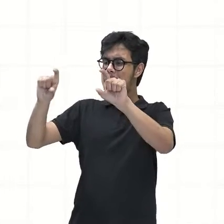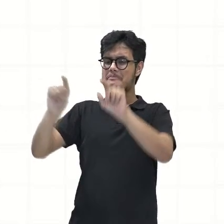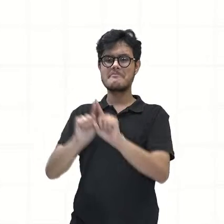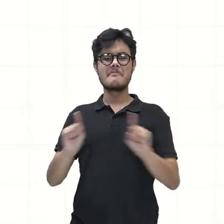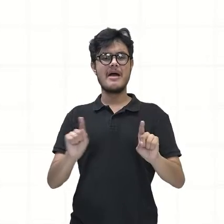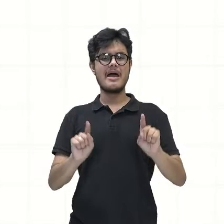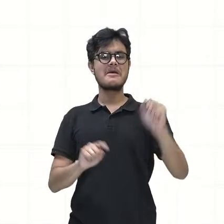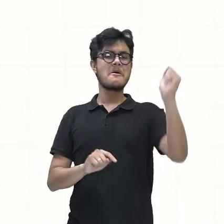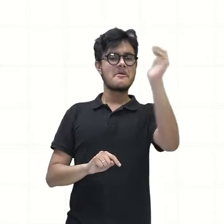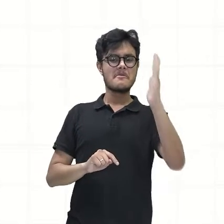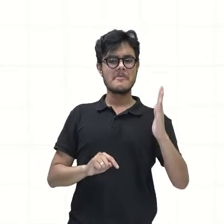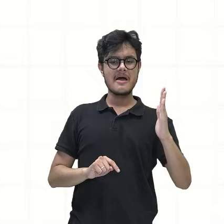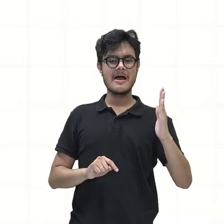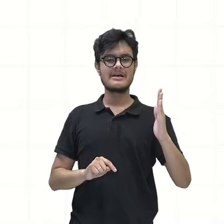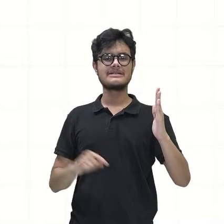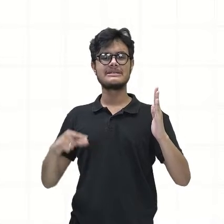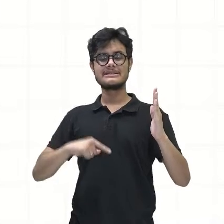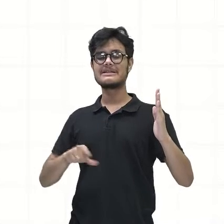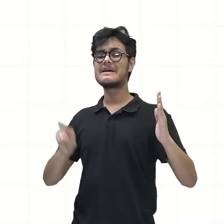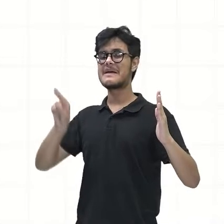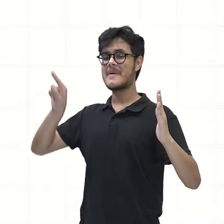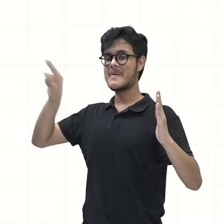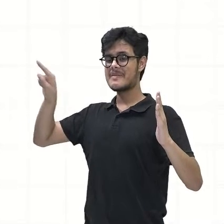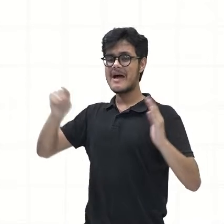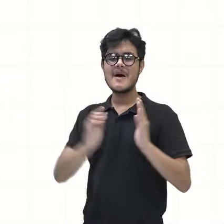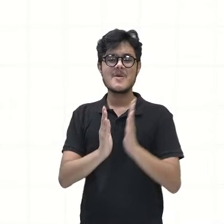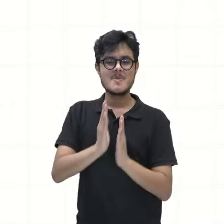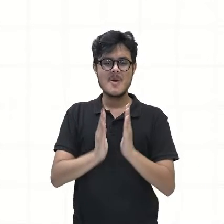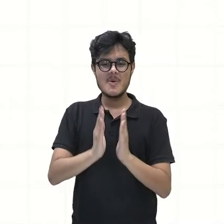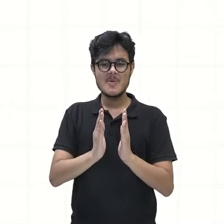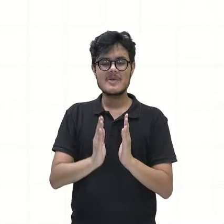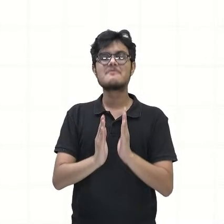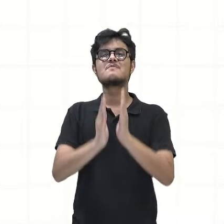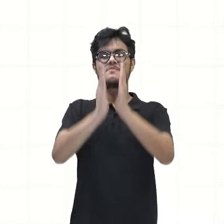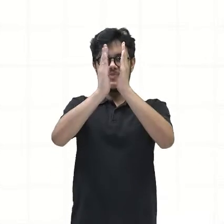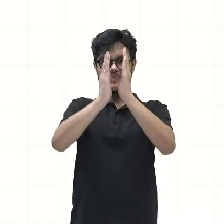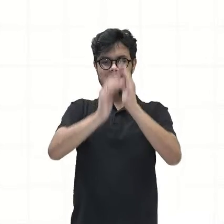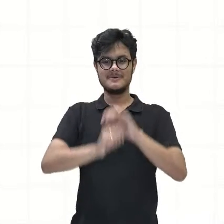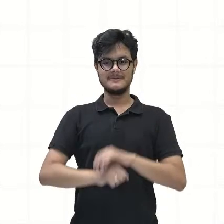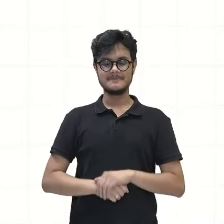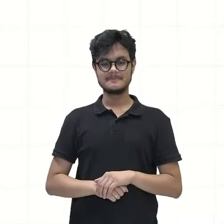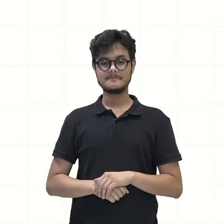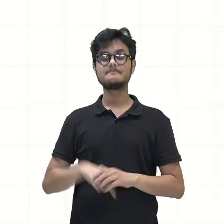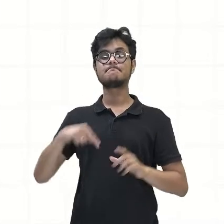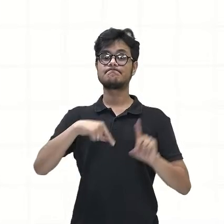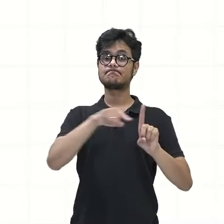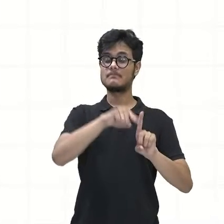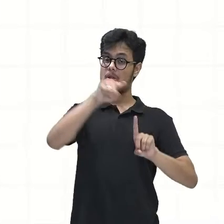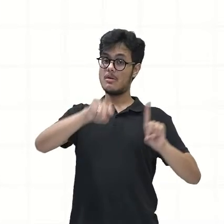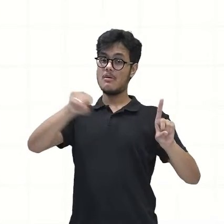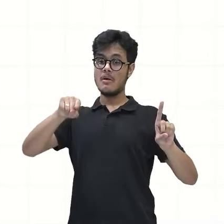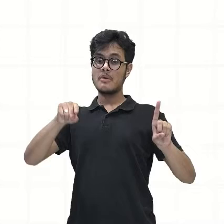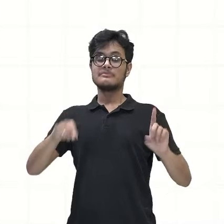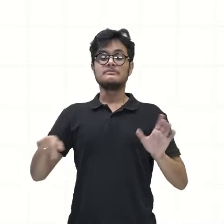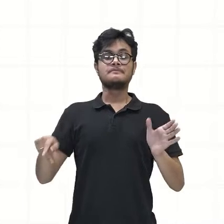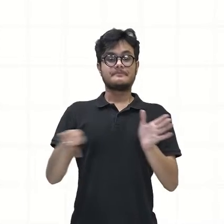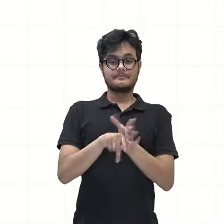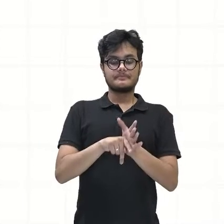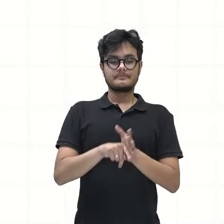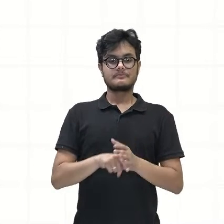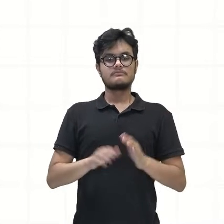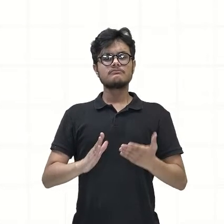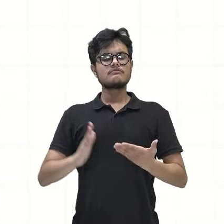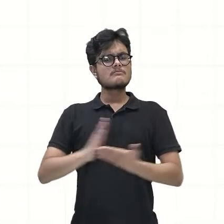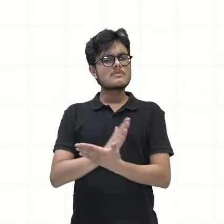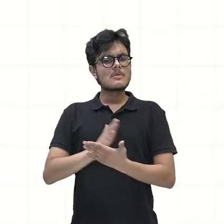Brasil está aqui nessa coluna. Tudo bem? Então esse é um tipo de gráfico. E eu também, o tipo